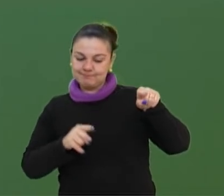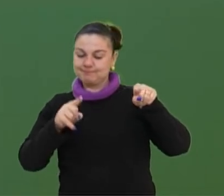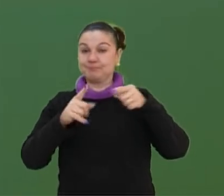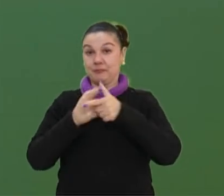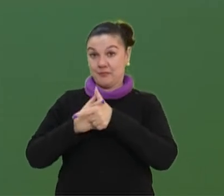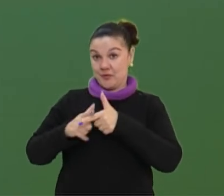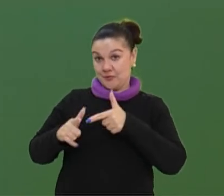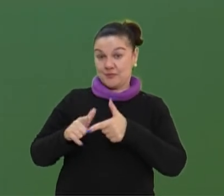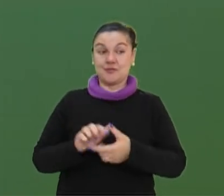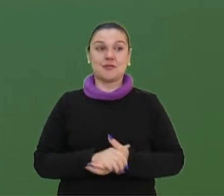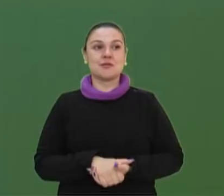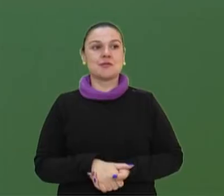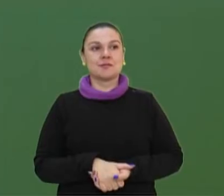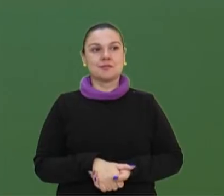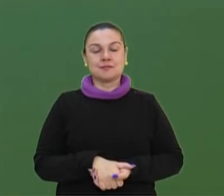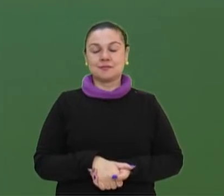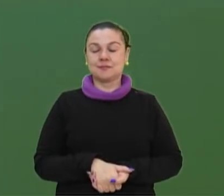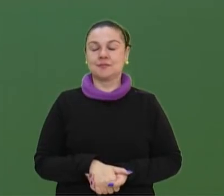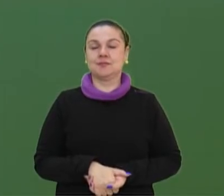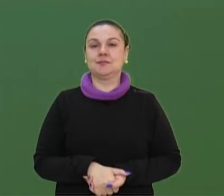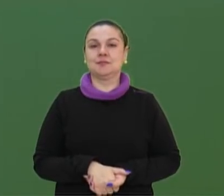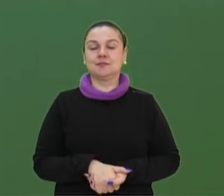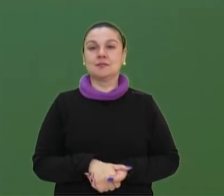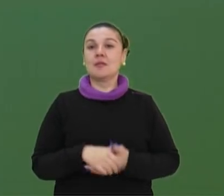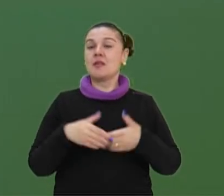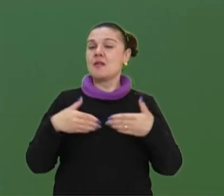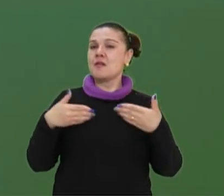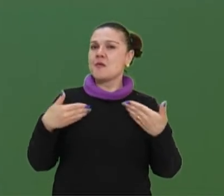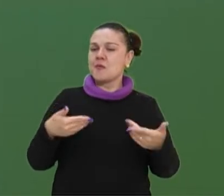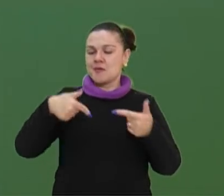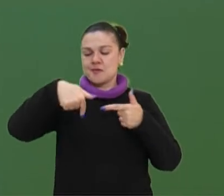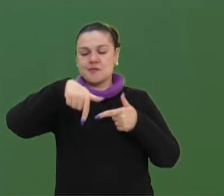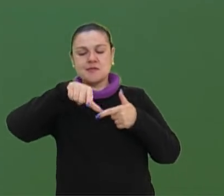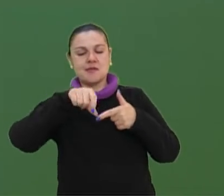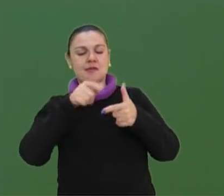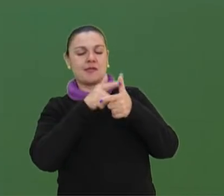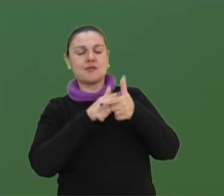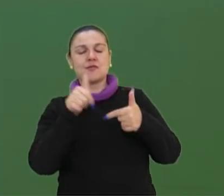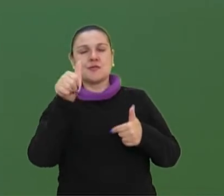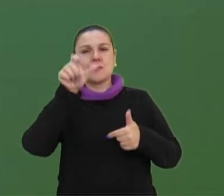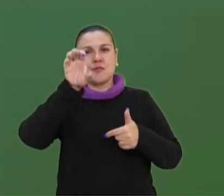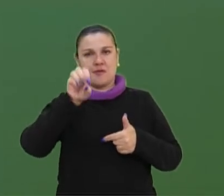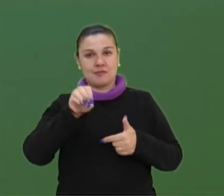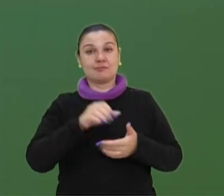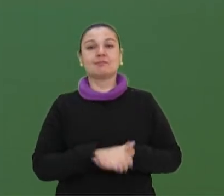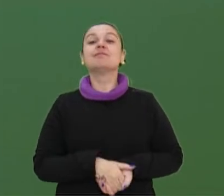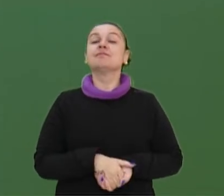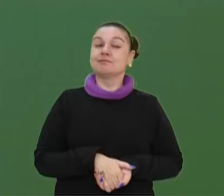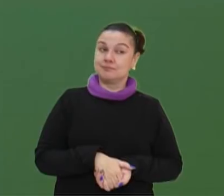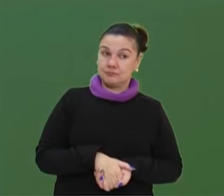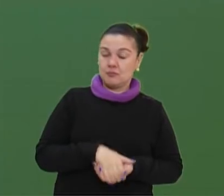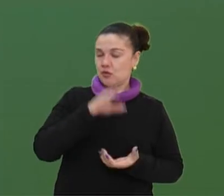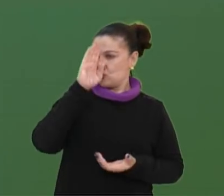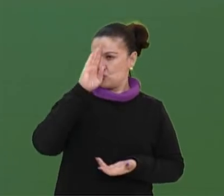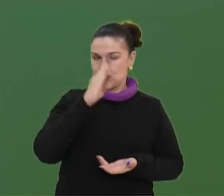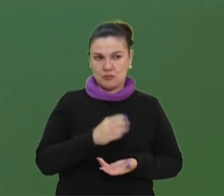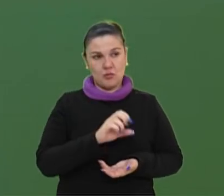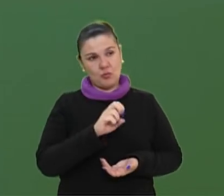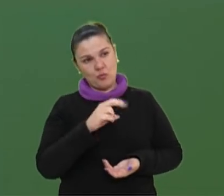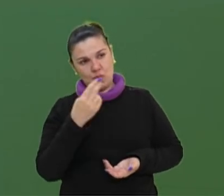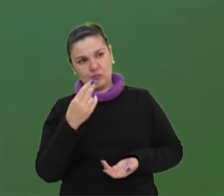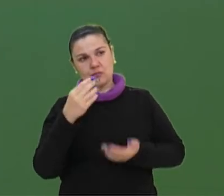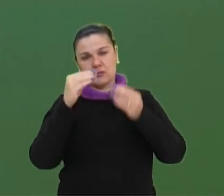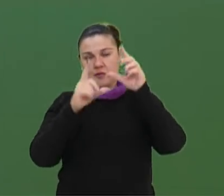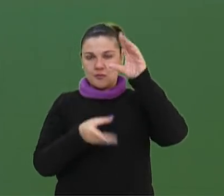equação. Então, vai dividindo. E quanto que dá 70 divididos por 10? né? Você pode fazer direto ou pode